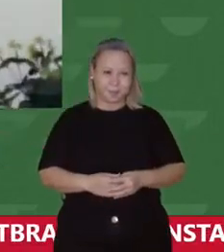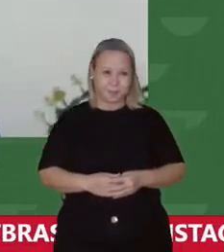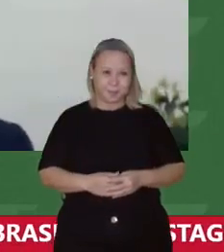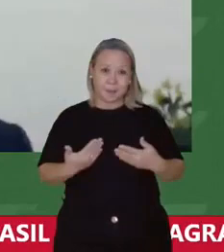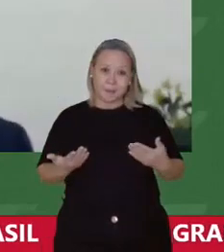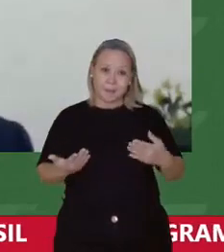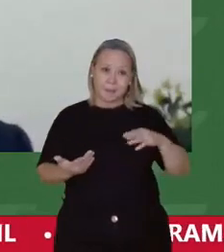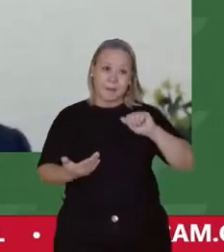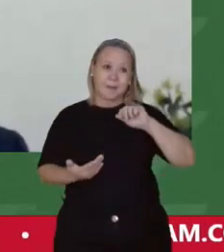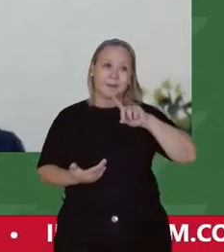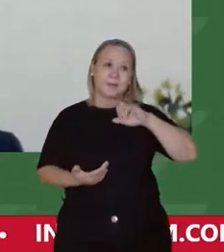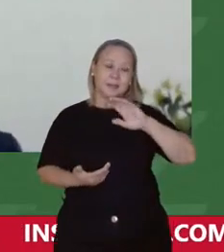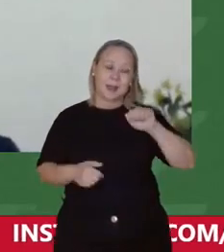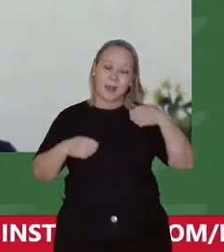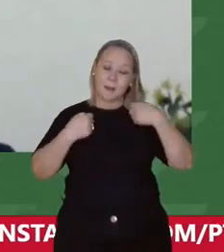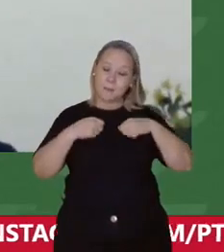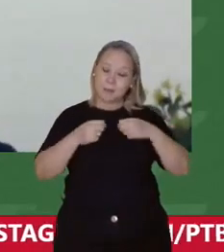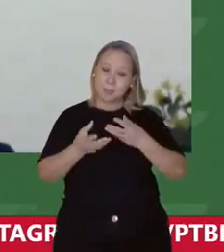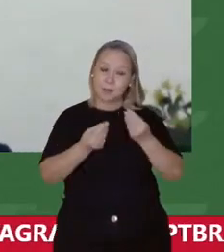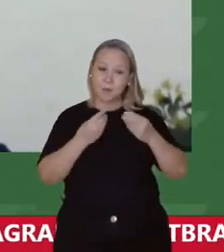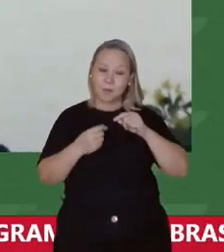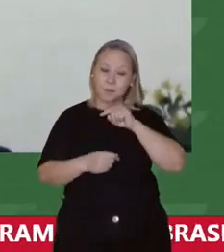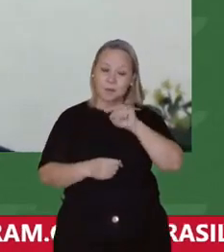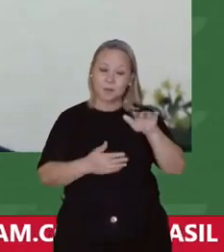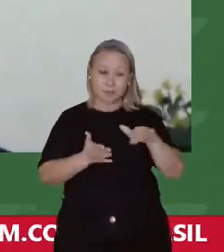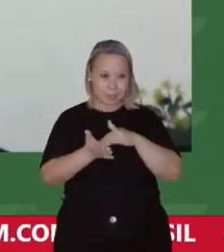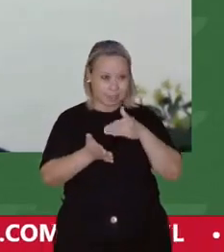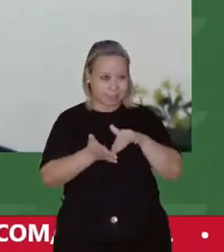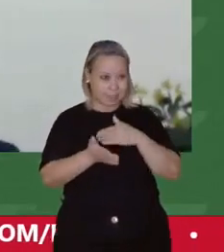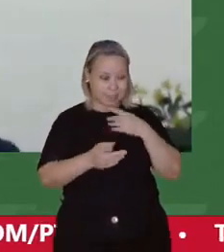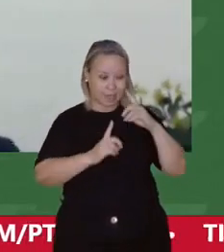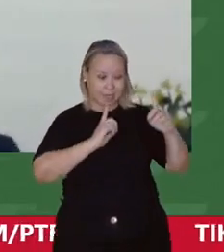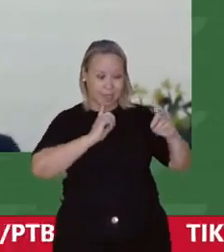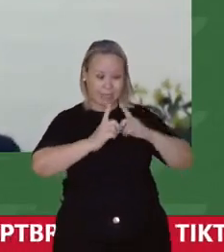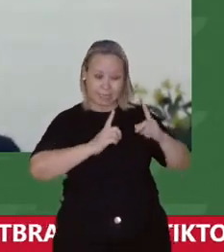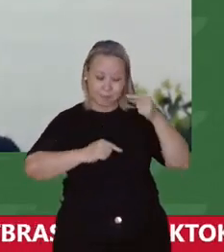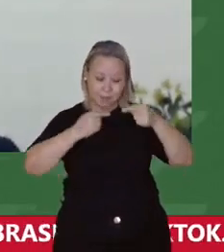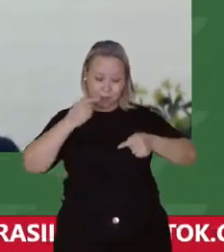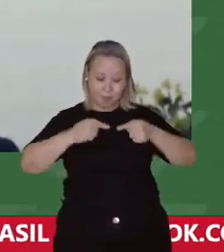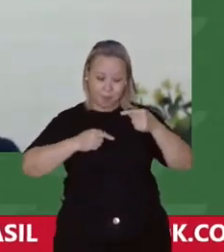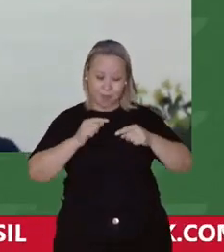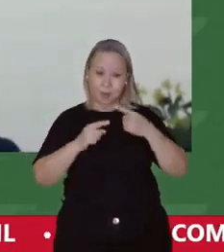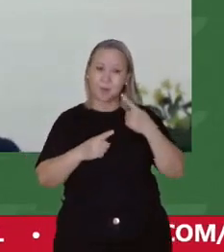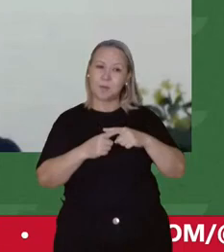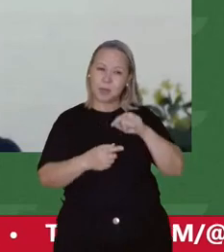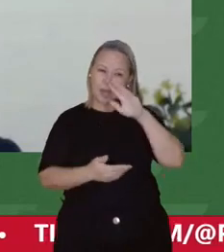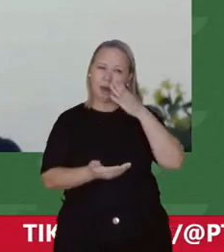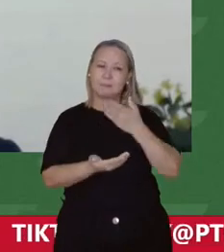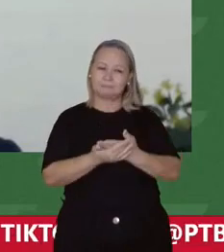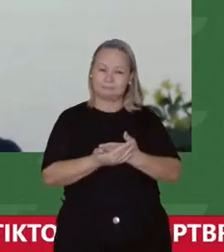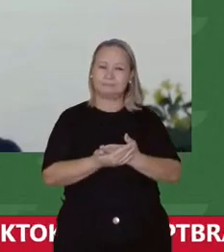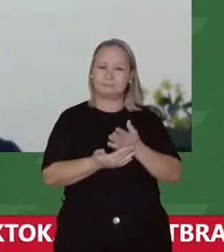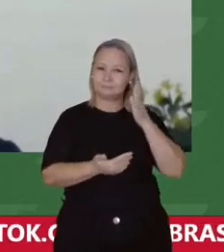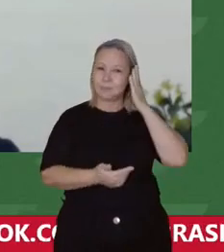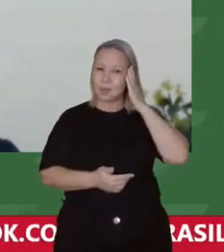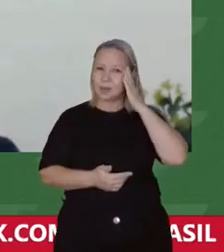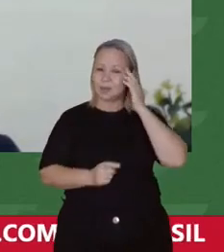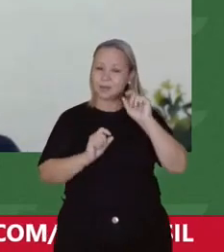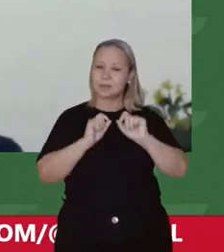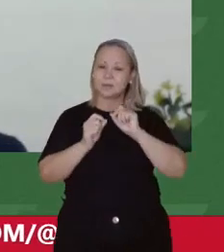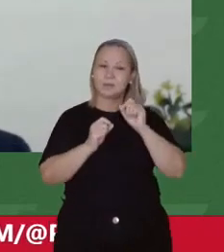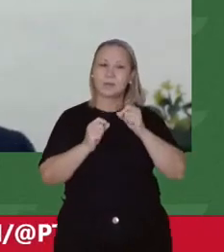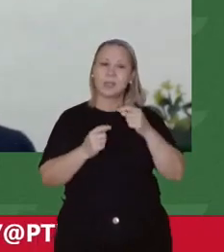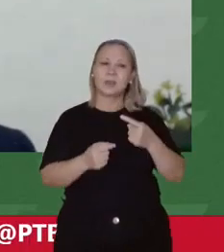Nádia, nós precisamos muito de você, da Secretaria, nesse debate político, porque acredito que uma